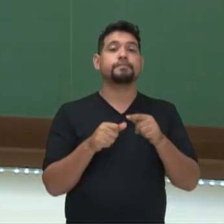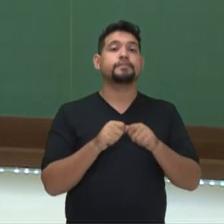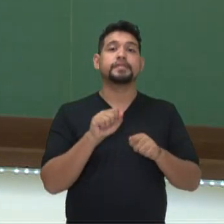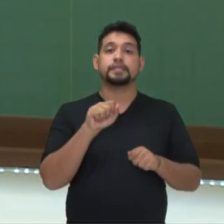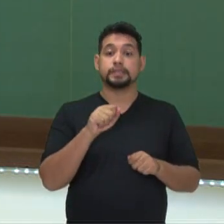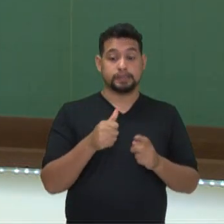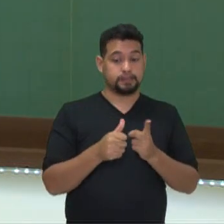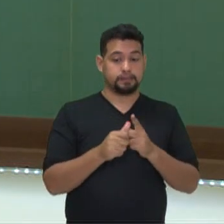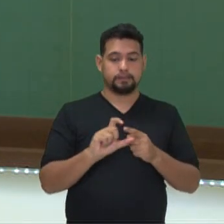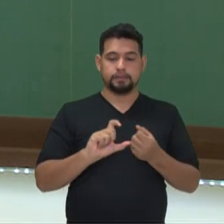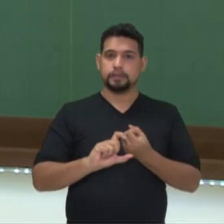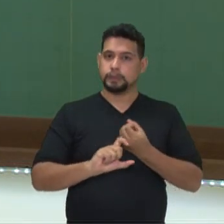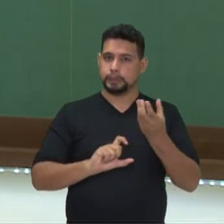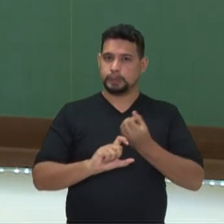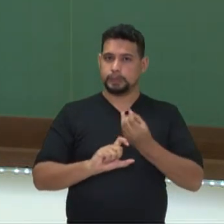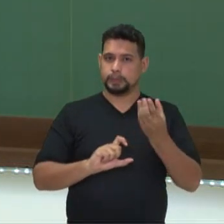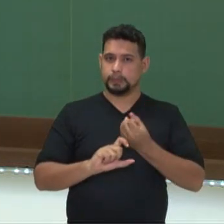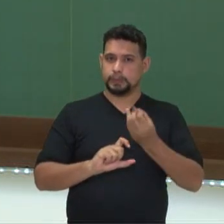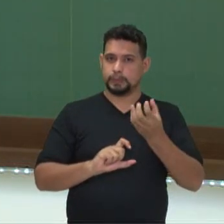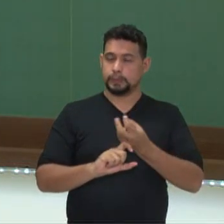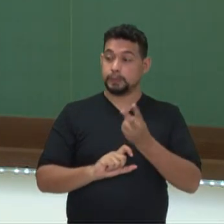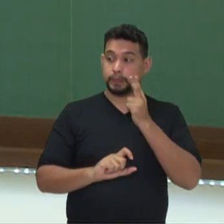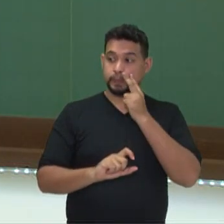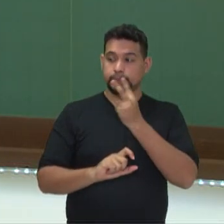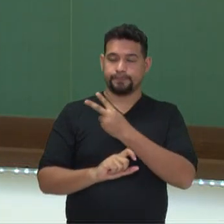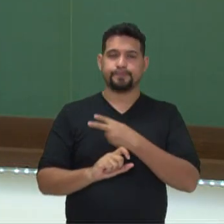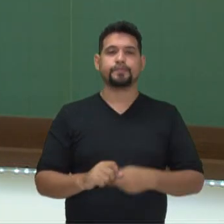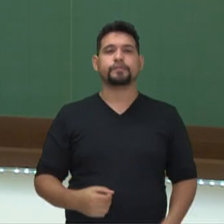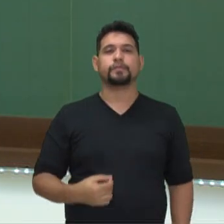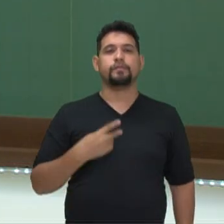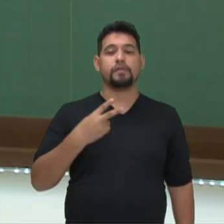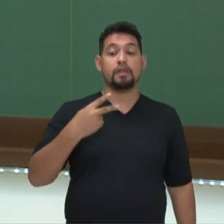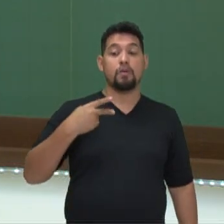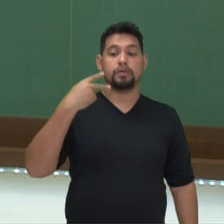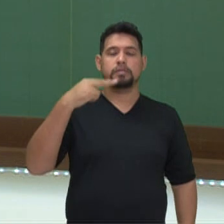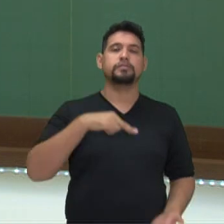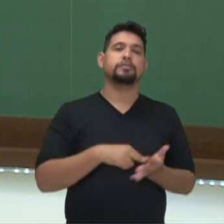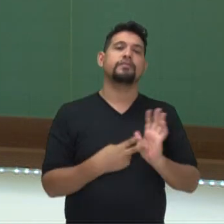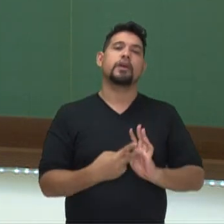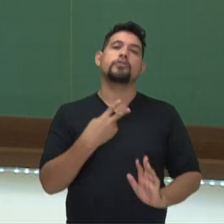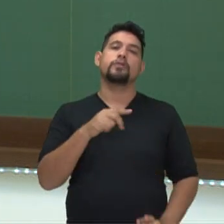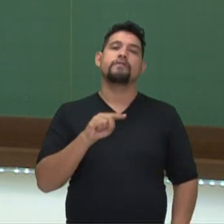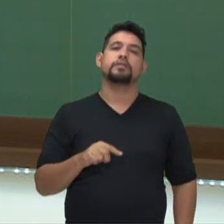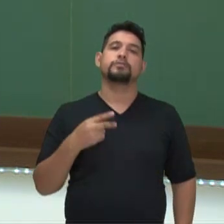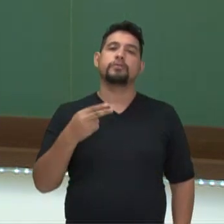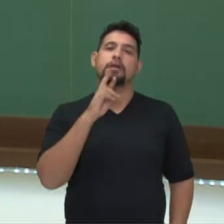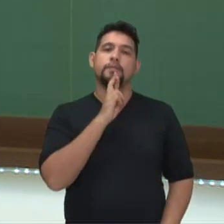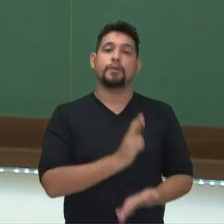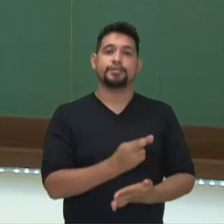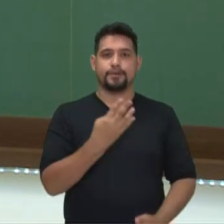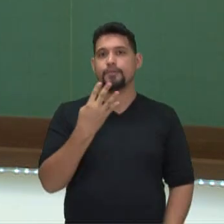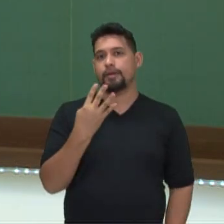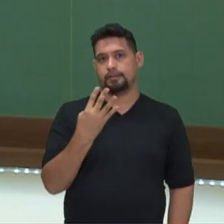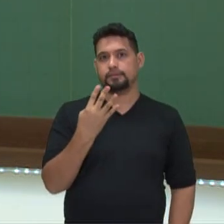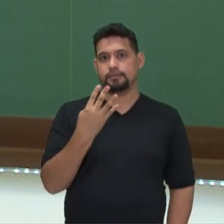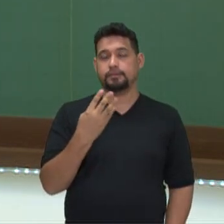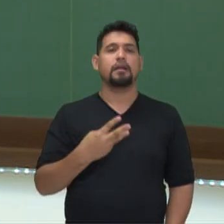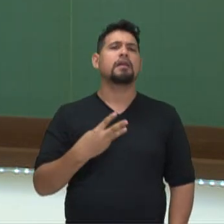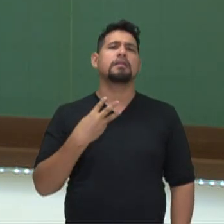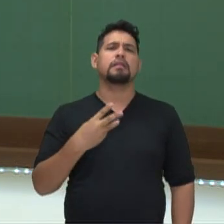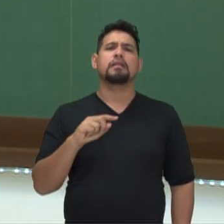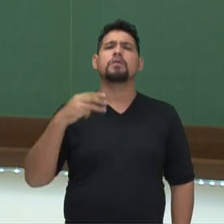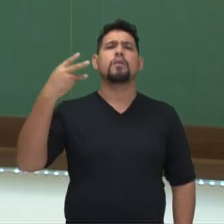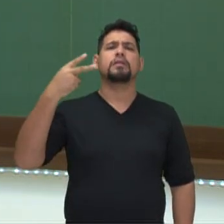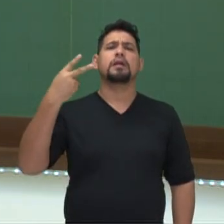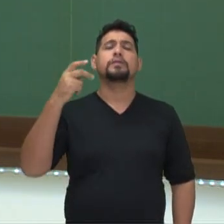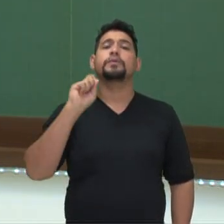então, as potências. Olha lá, 2 ao quadrado é 2 vezes 2, que dá 4. E 3 ao